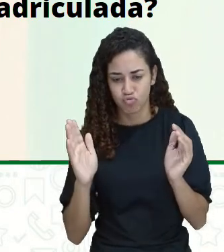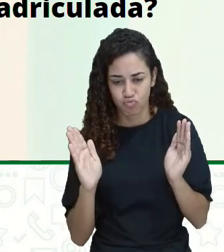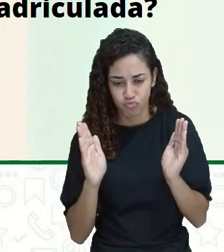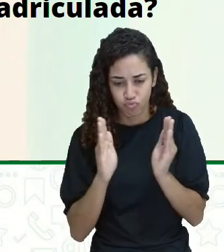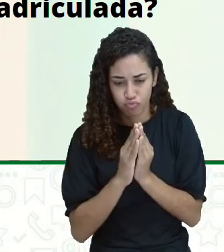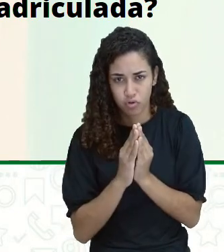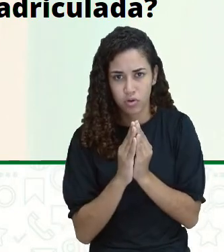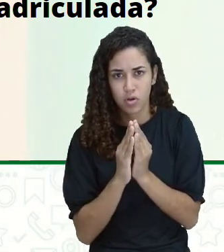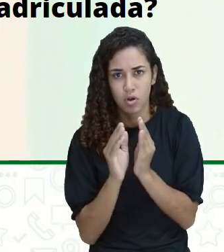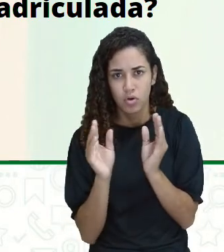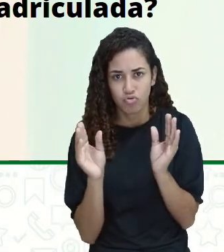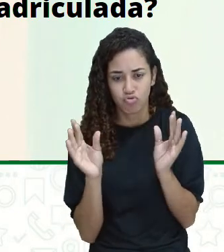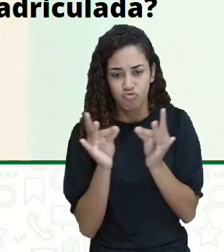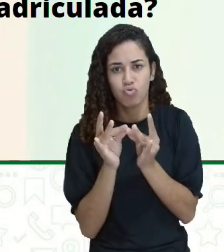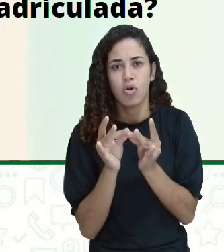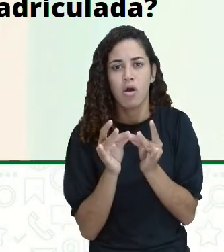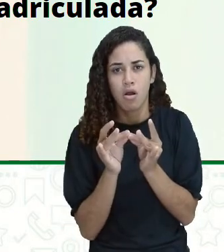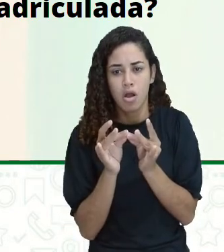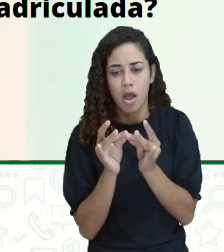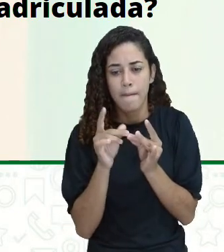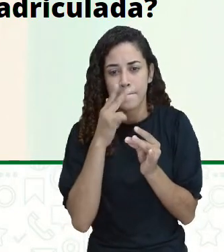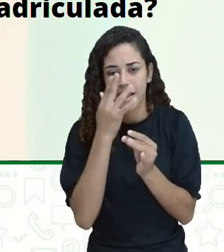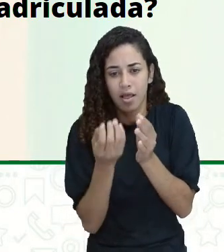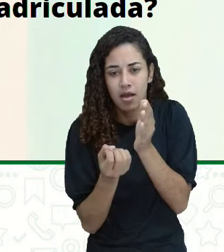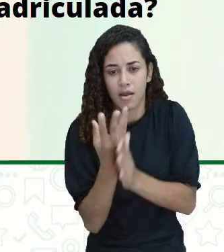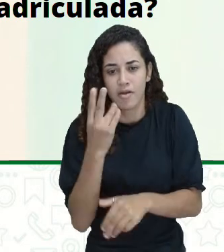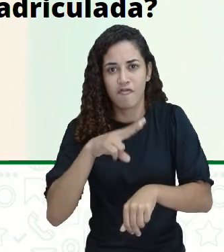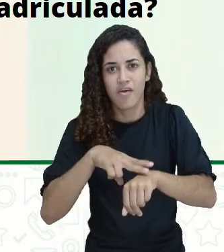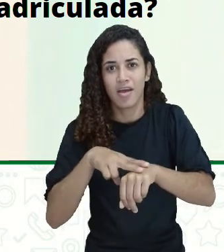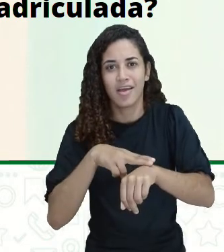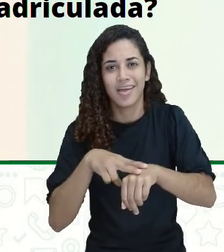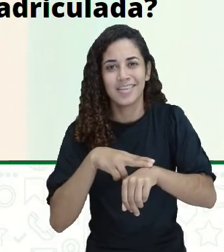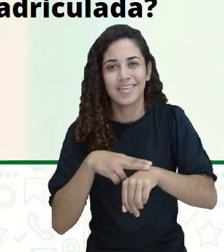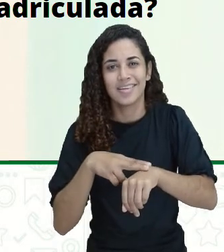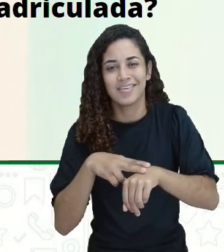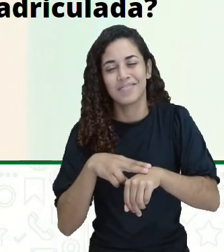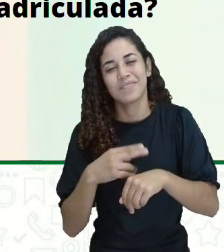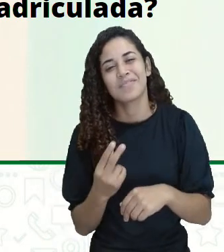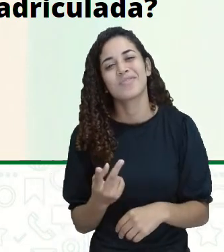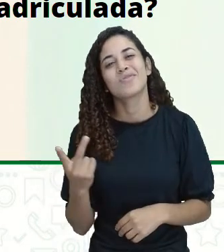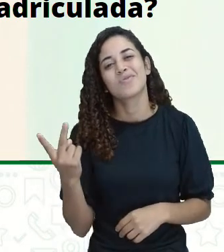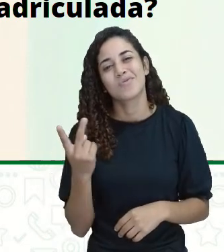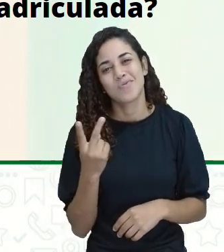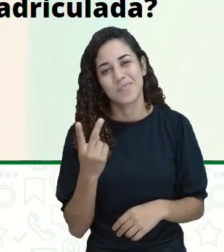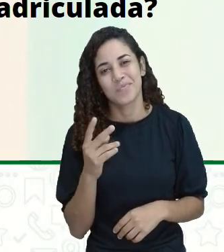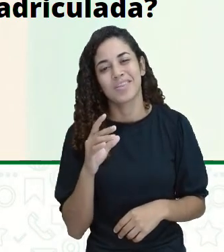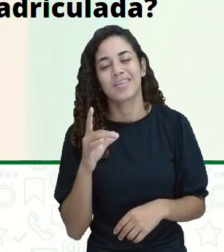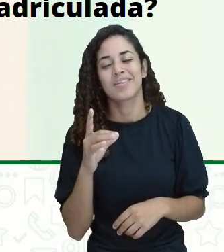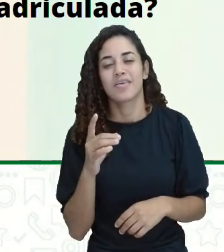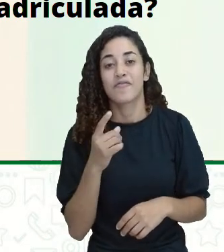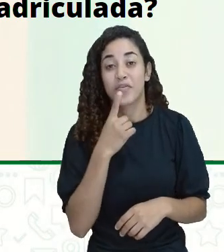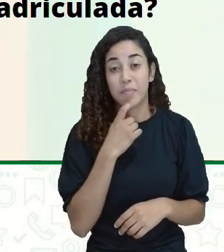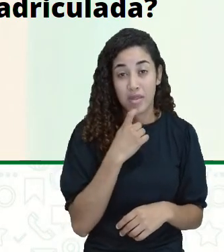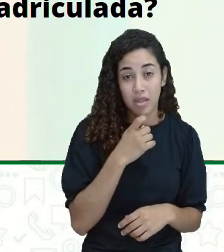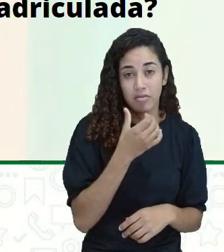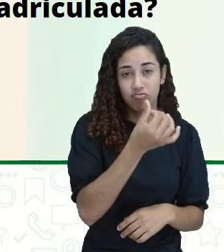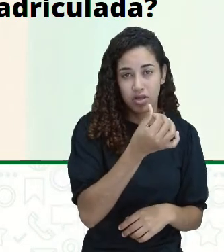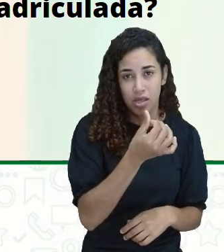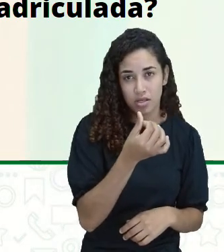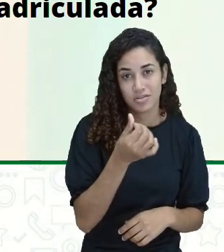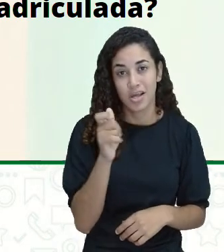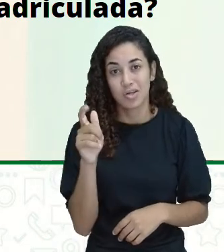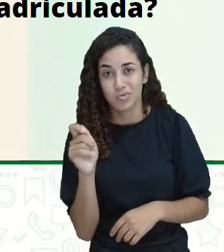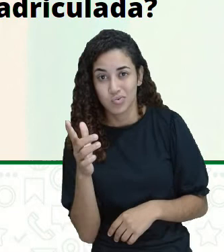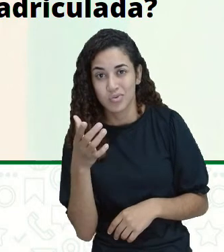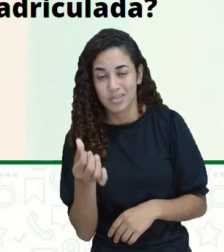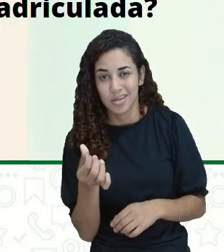verde. Perceberam? Eles têm, cada um, 6 centímetros quadrados.